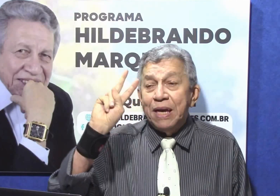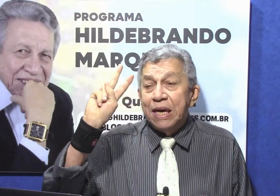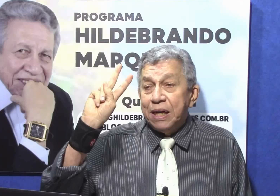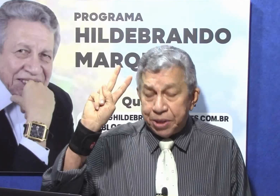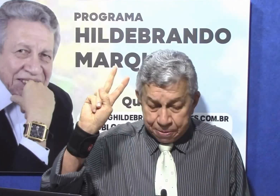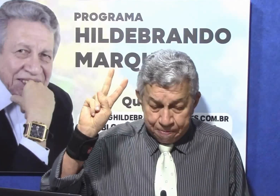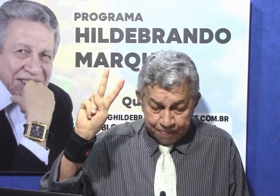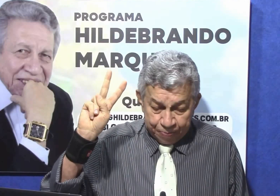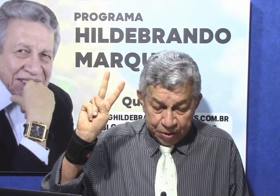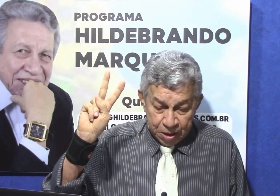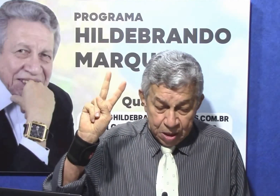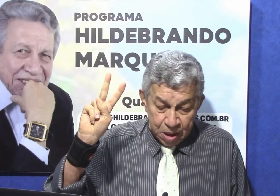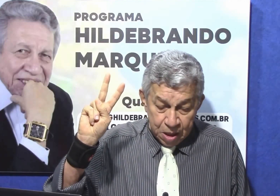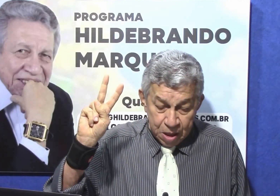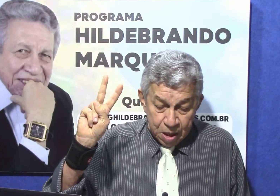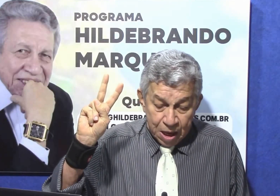duas maneiras: